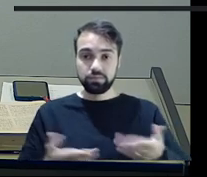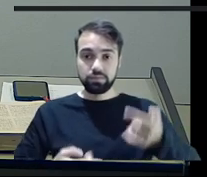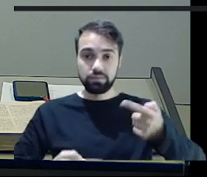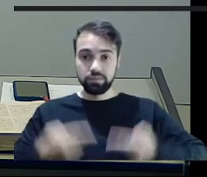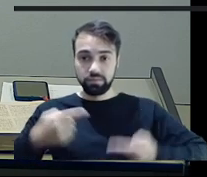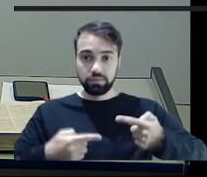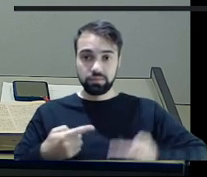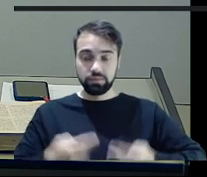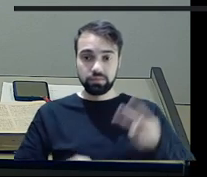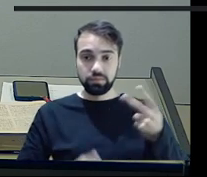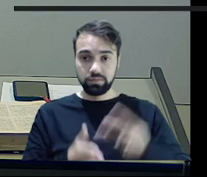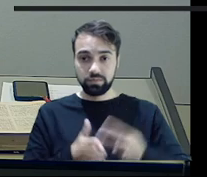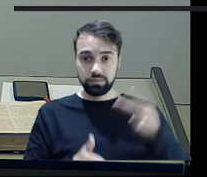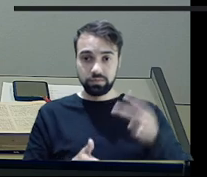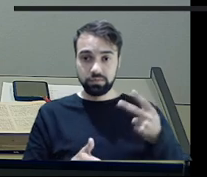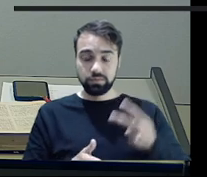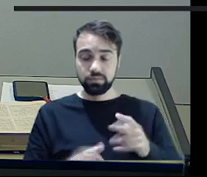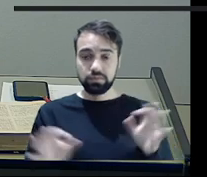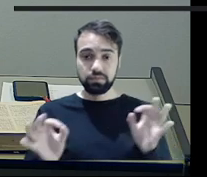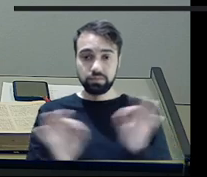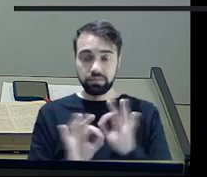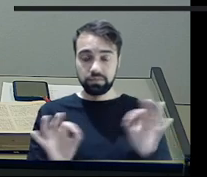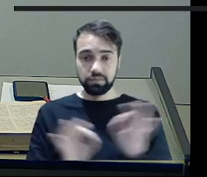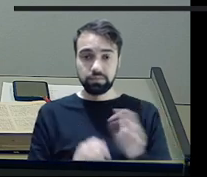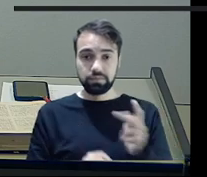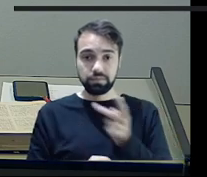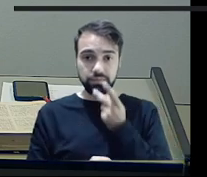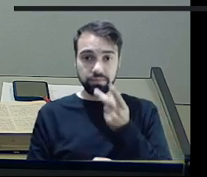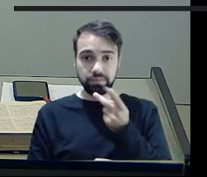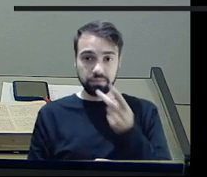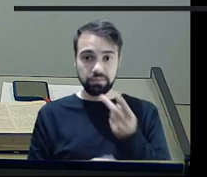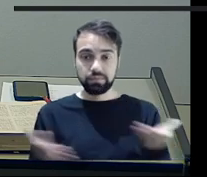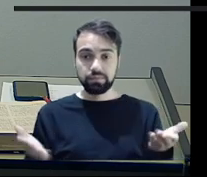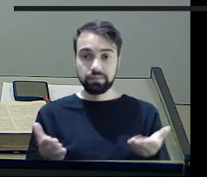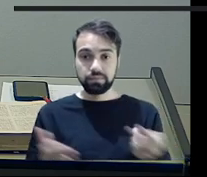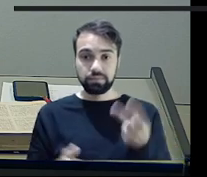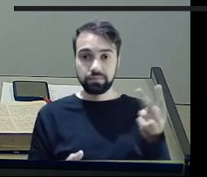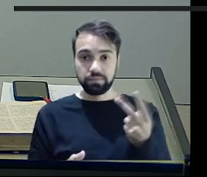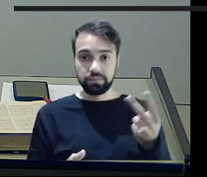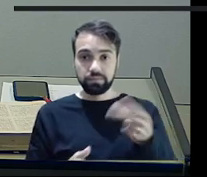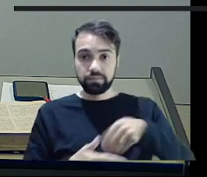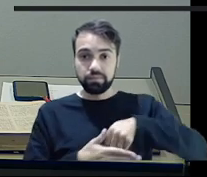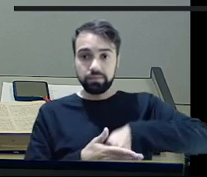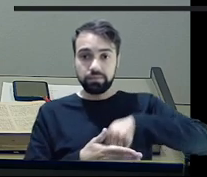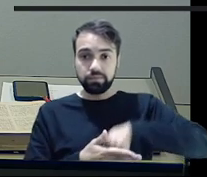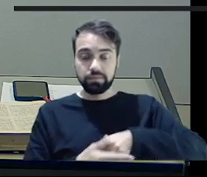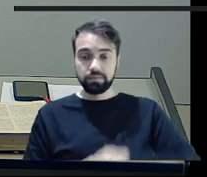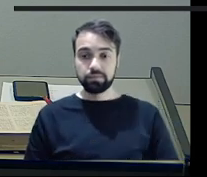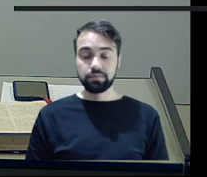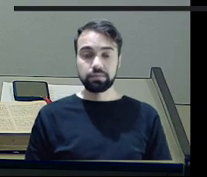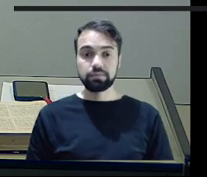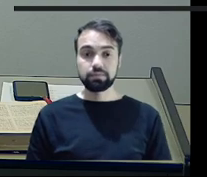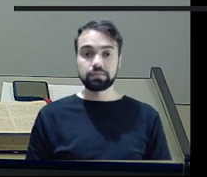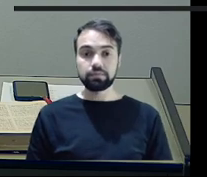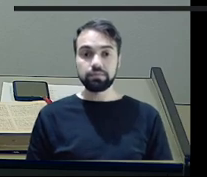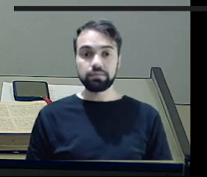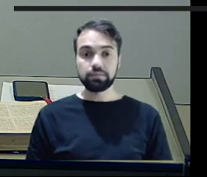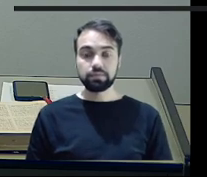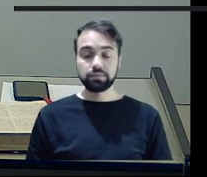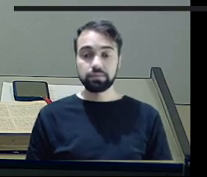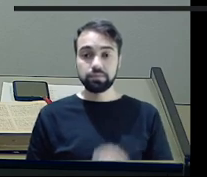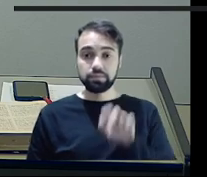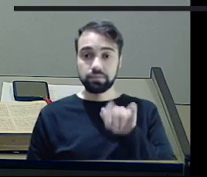Ninguém mais querendo fazer o uso da palavra? Coloco em segunda votação. Está em segunda votação. Os que forem a